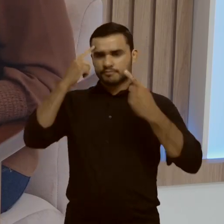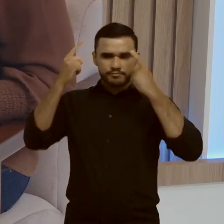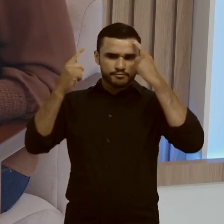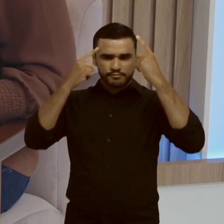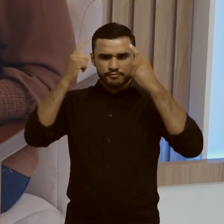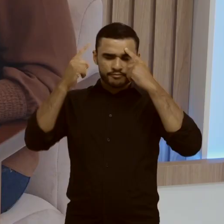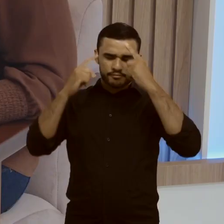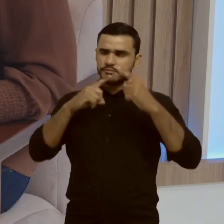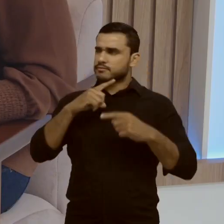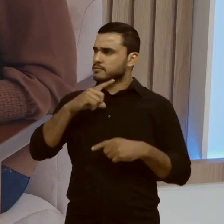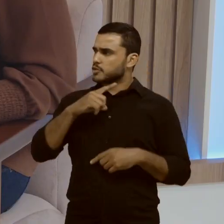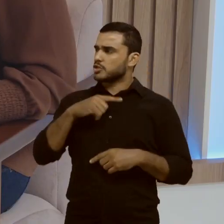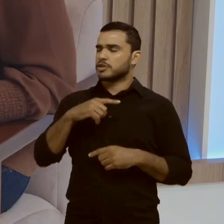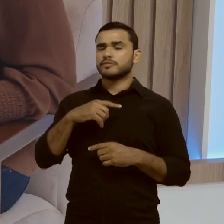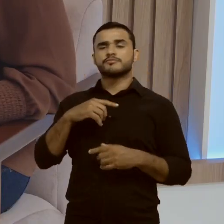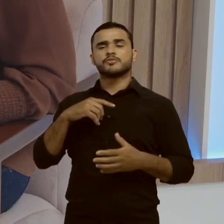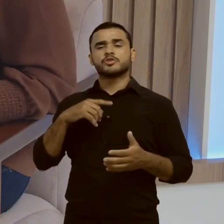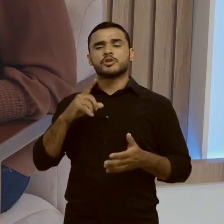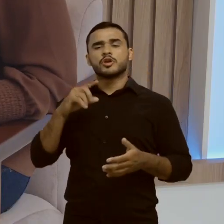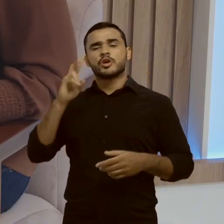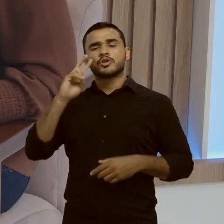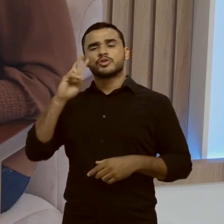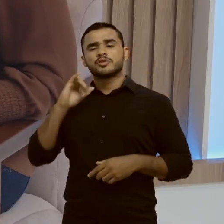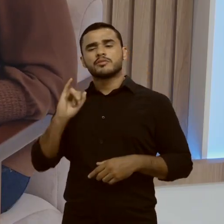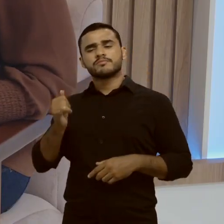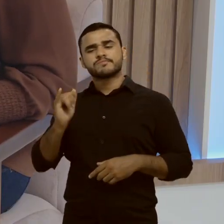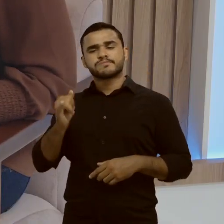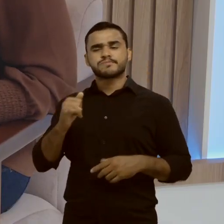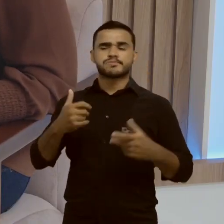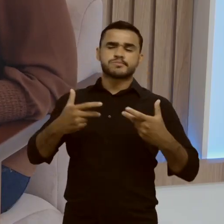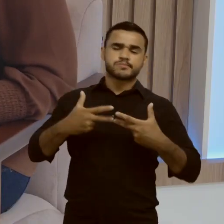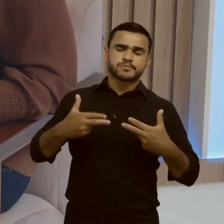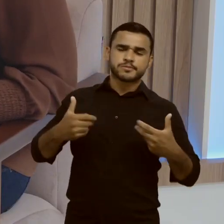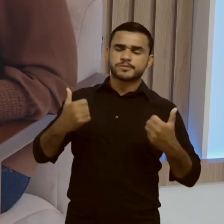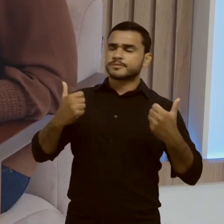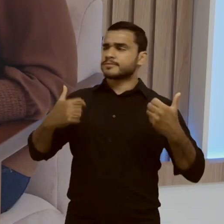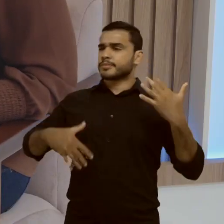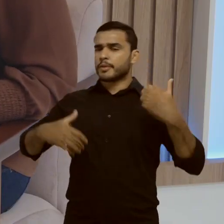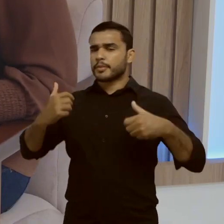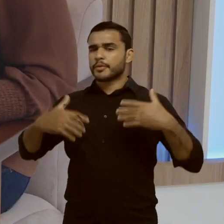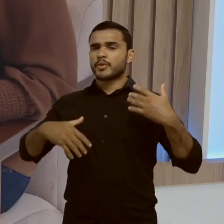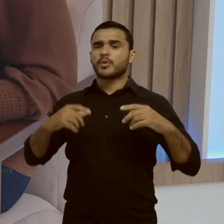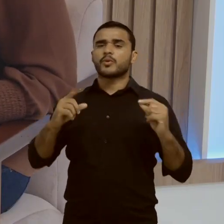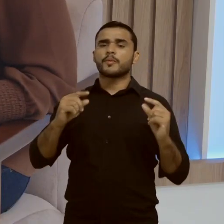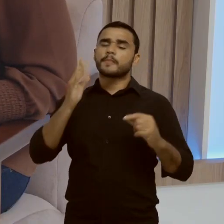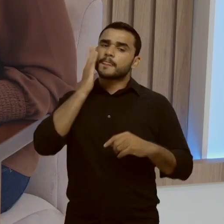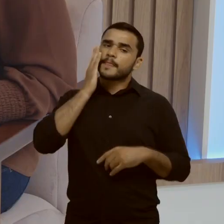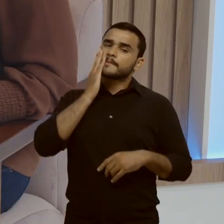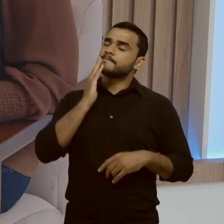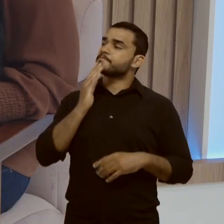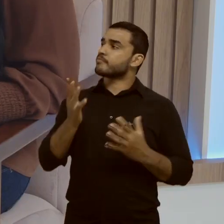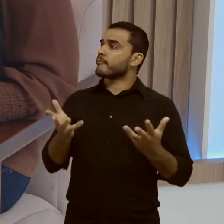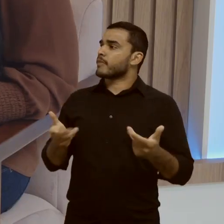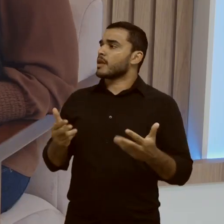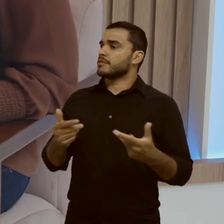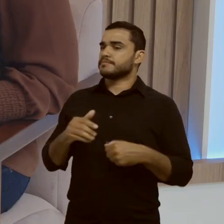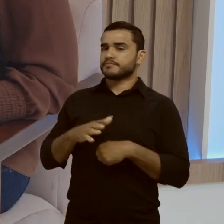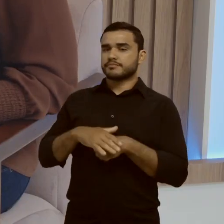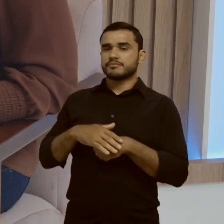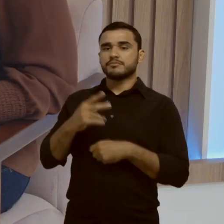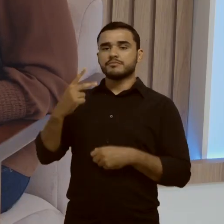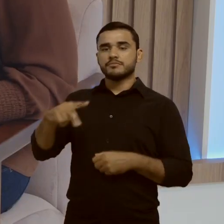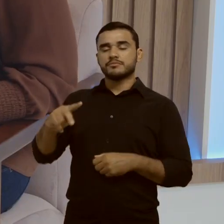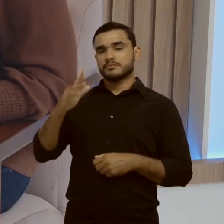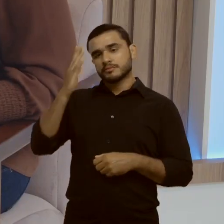uma história, de dar continuidade a uma história. Isso desenvolve na criança essas habilidades que no futuro vão